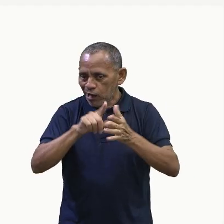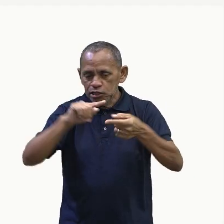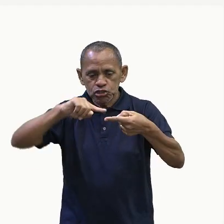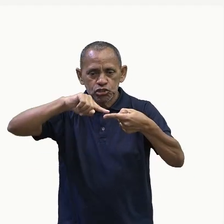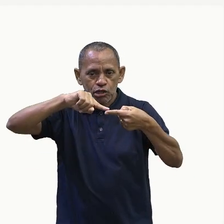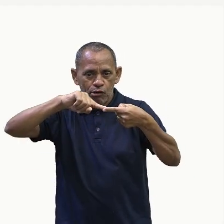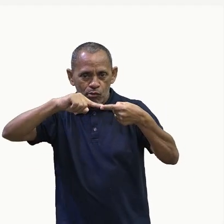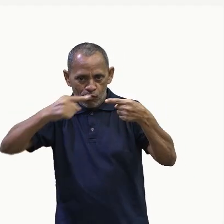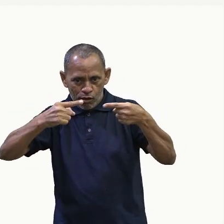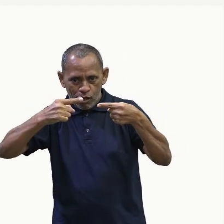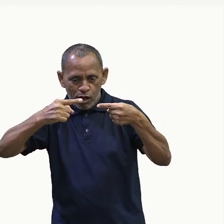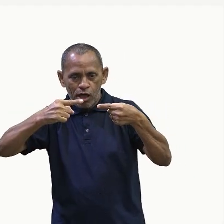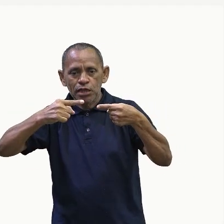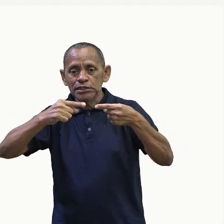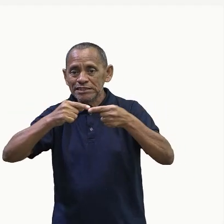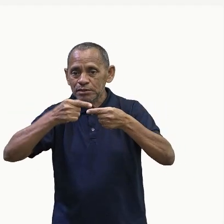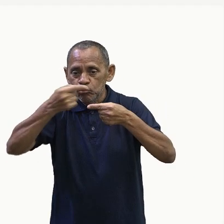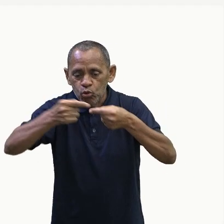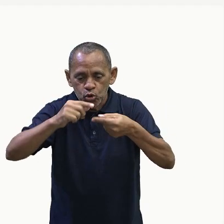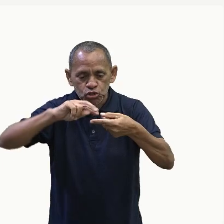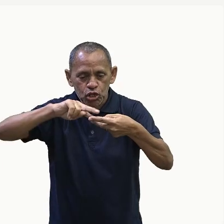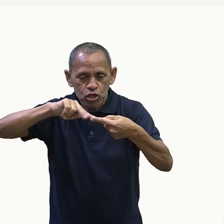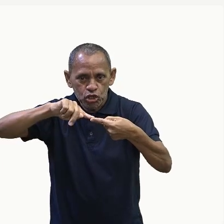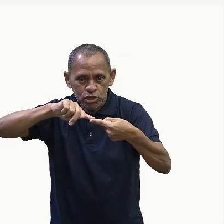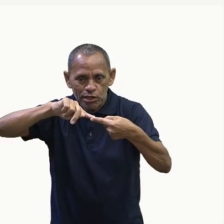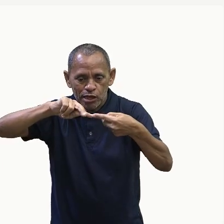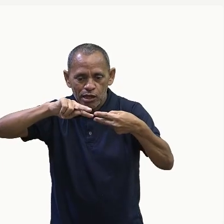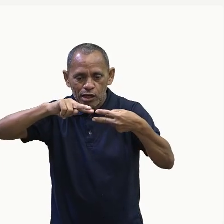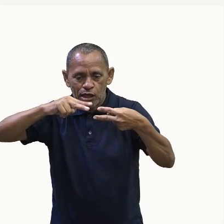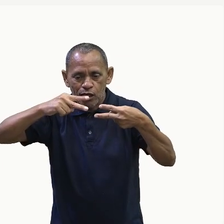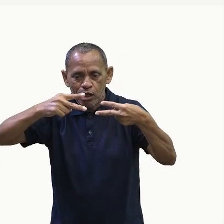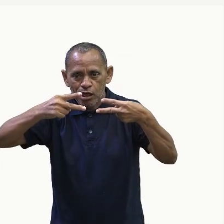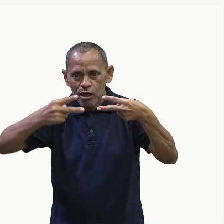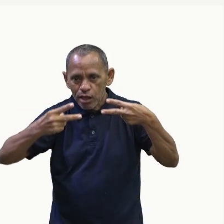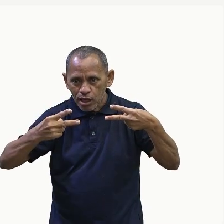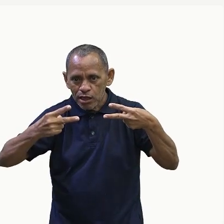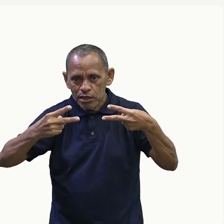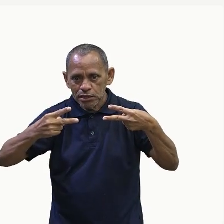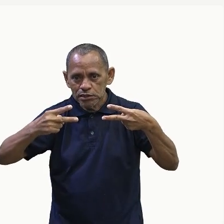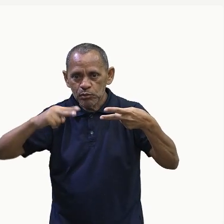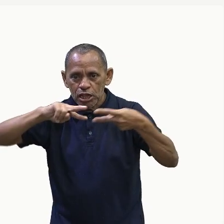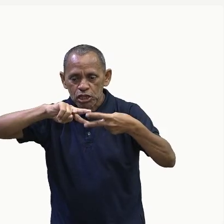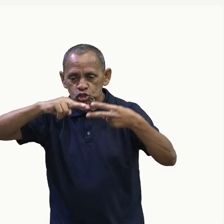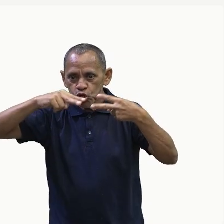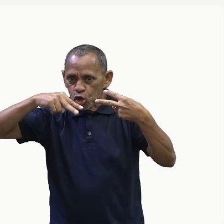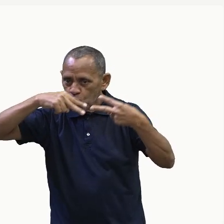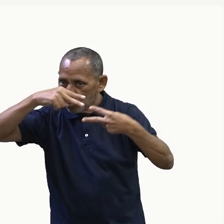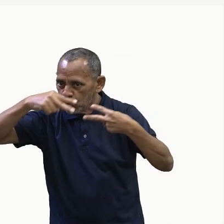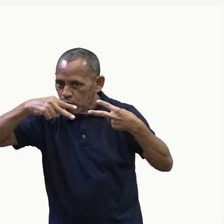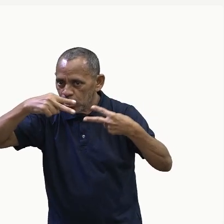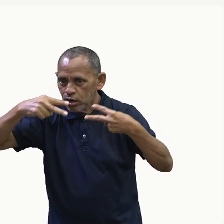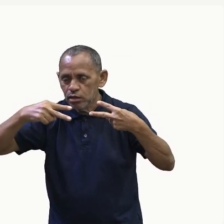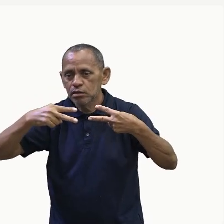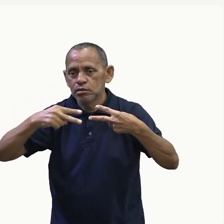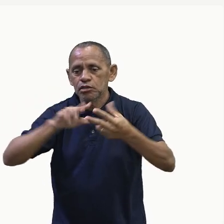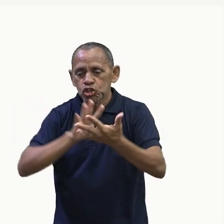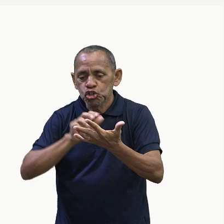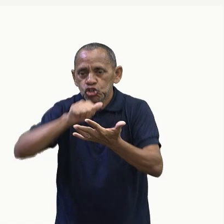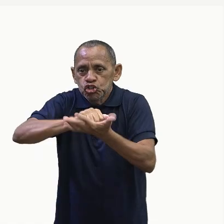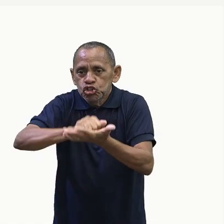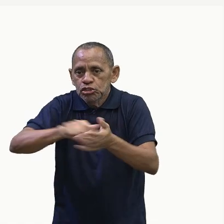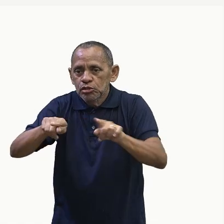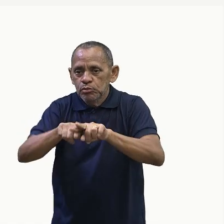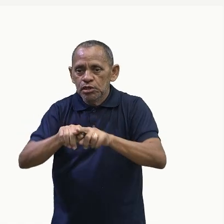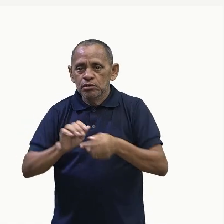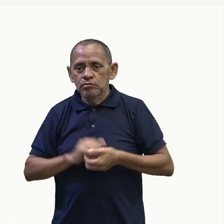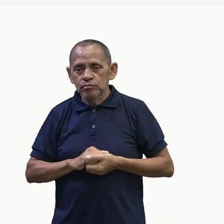molde para a síntese do RNA. Conforme, né, o RNA transcrito, o DNA